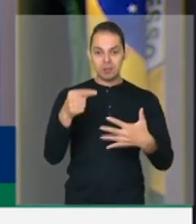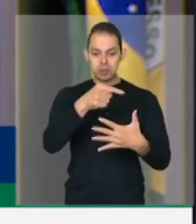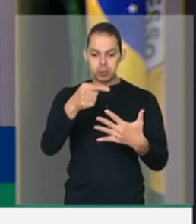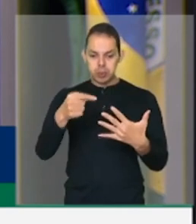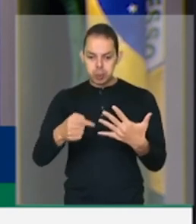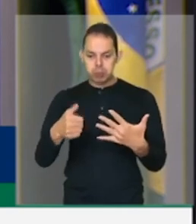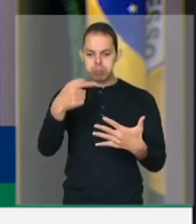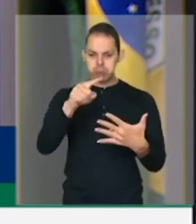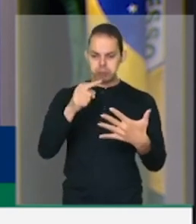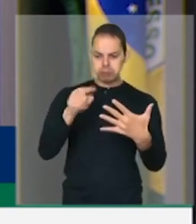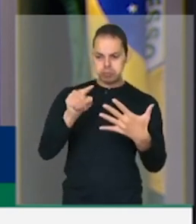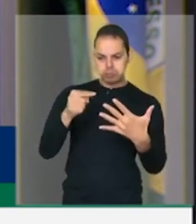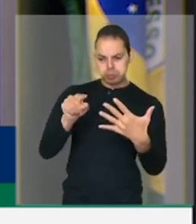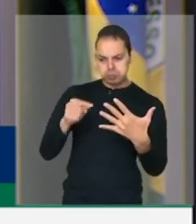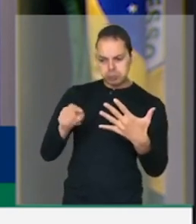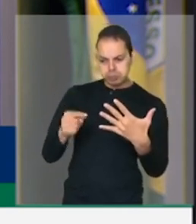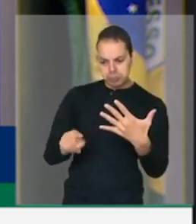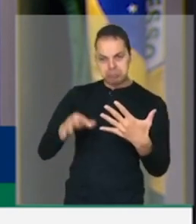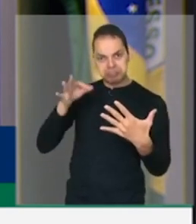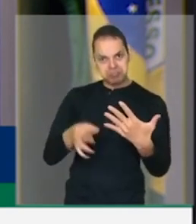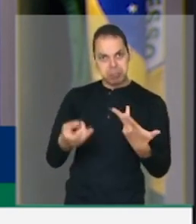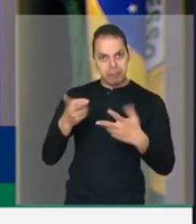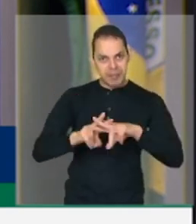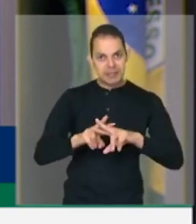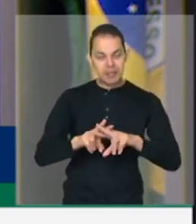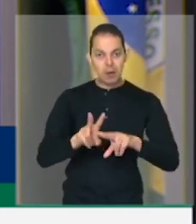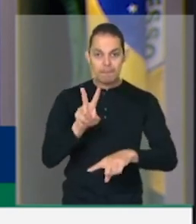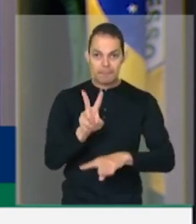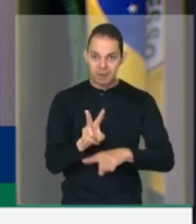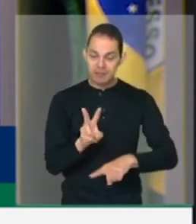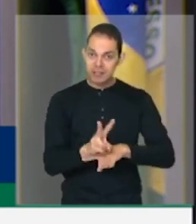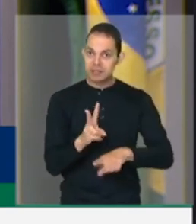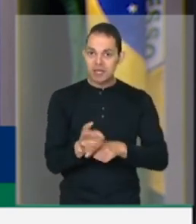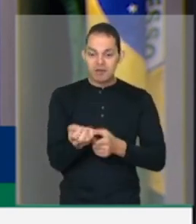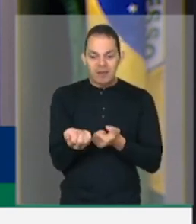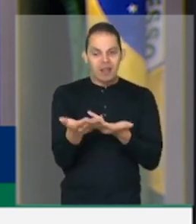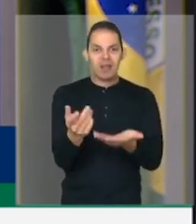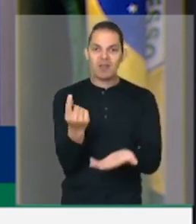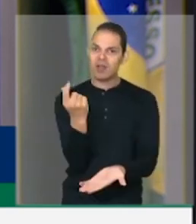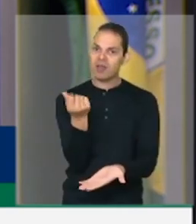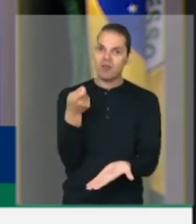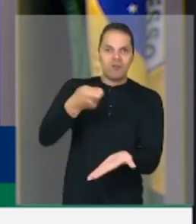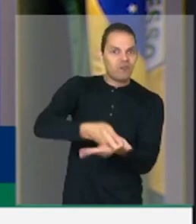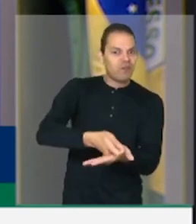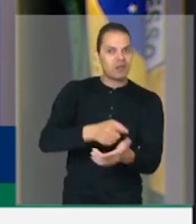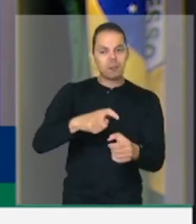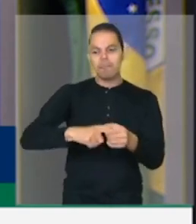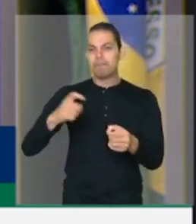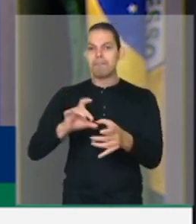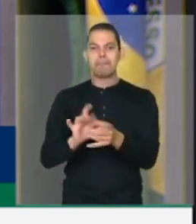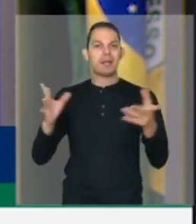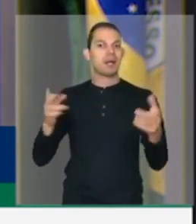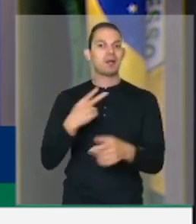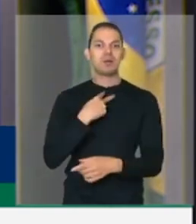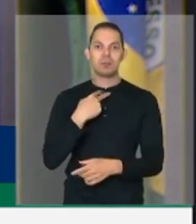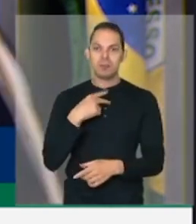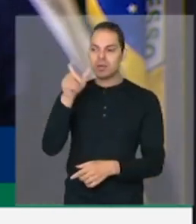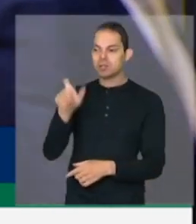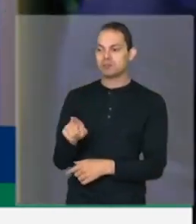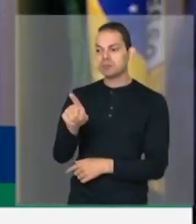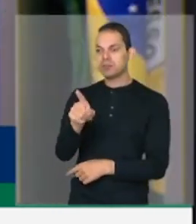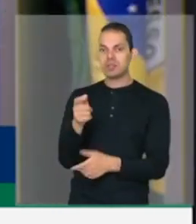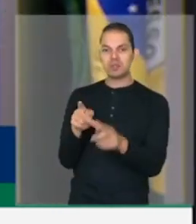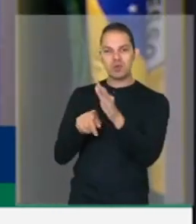os pressupostos para a prisão preventiva e não se concede fiança para aquele que está sendo